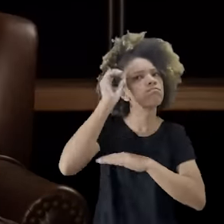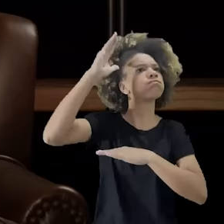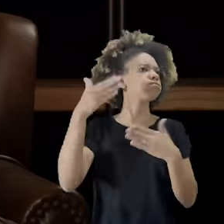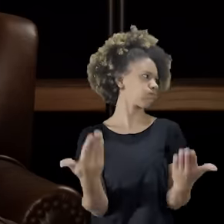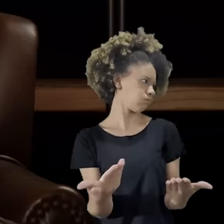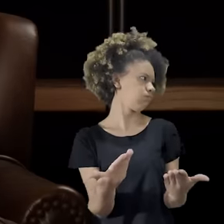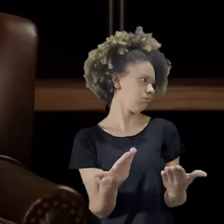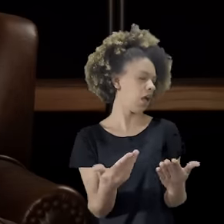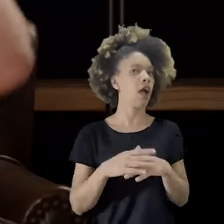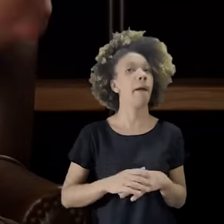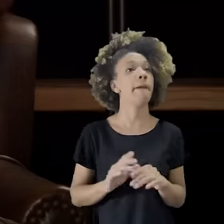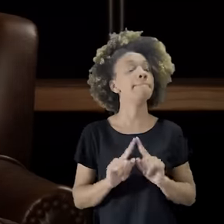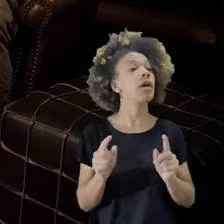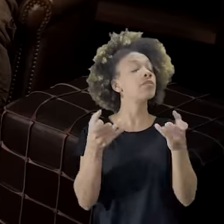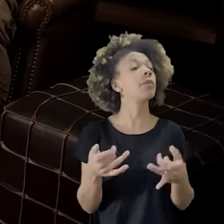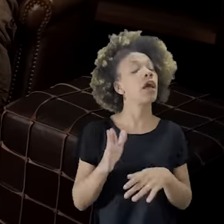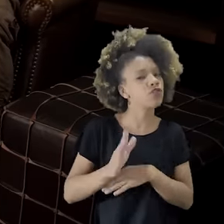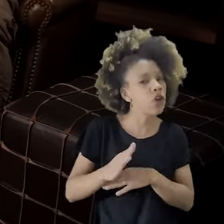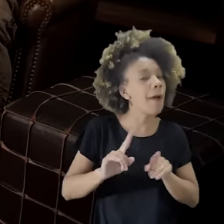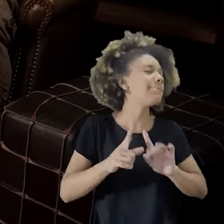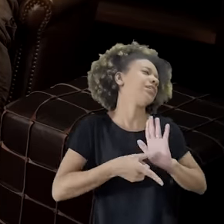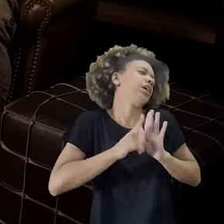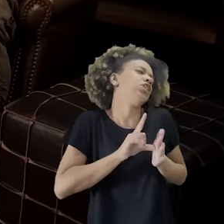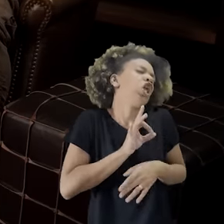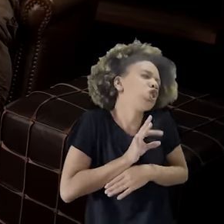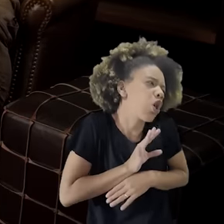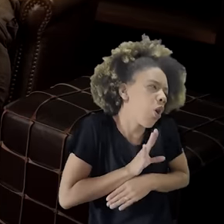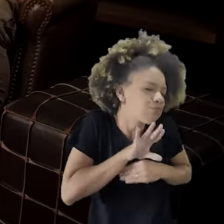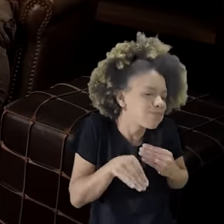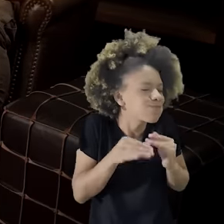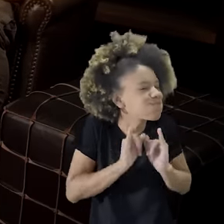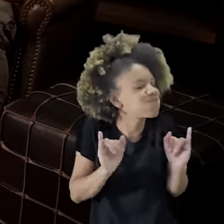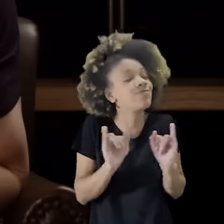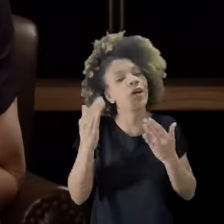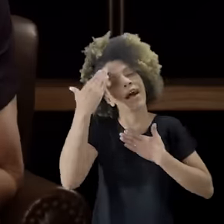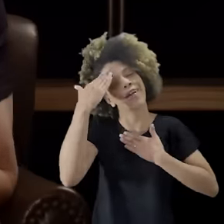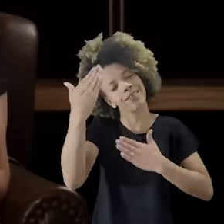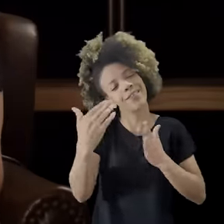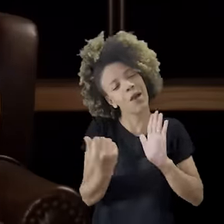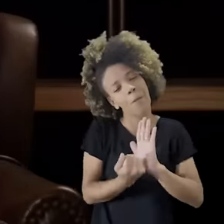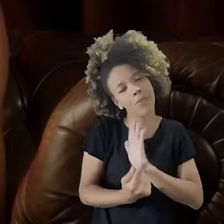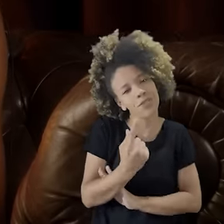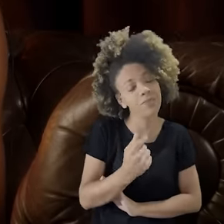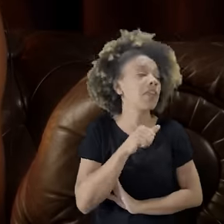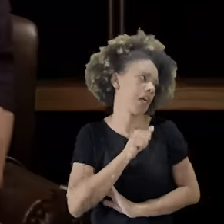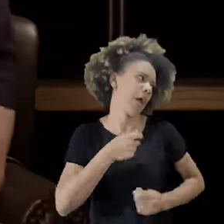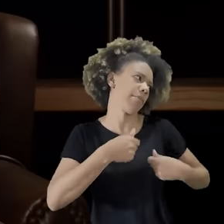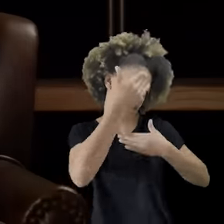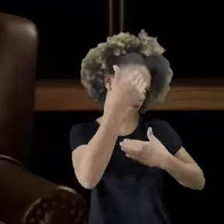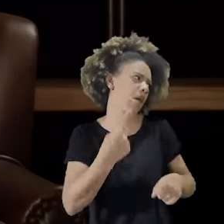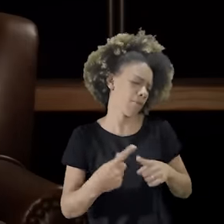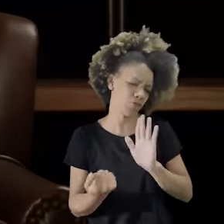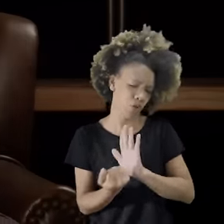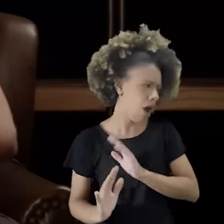a cabeça né e acaba indo para esse lugar a gente vai falar disso já já mas às vezes a gente vai ter que fazer só um comunicado agradecer ao patrocinador Ana tem que agradecer